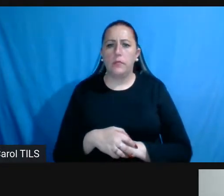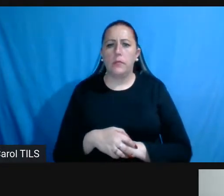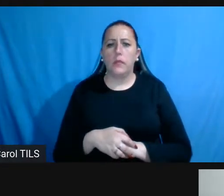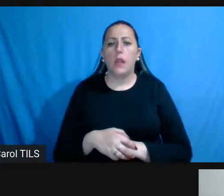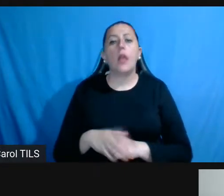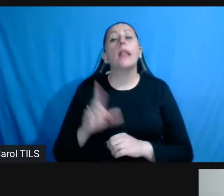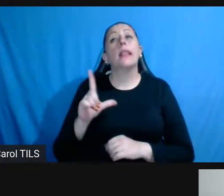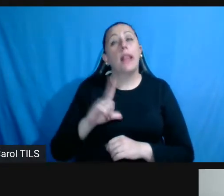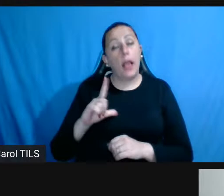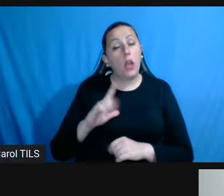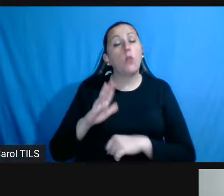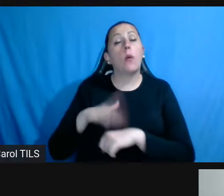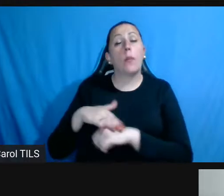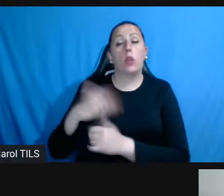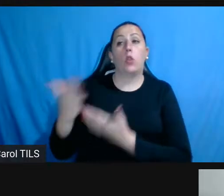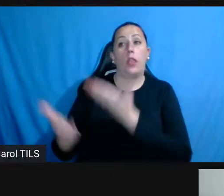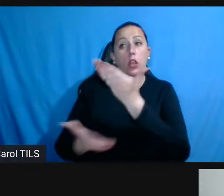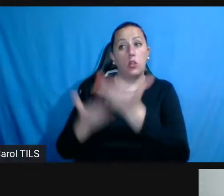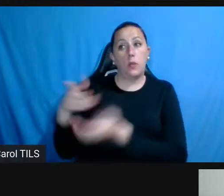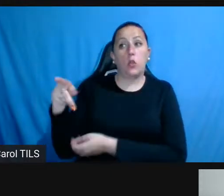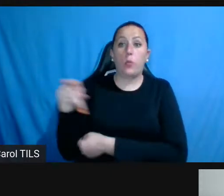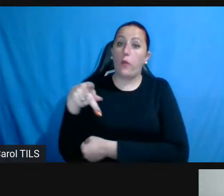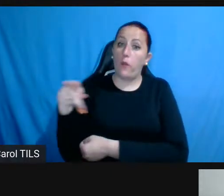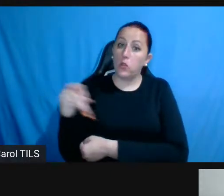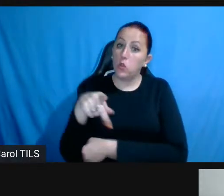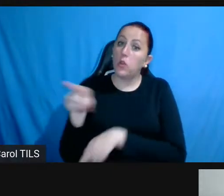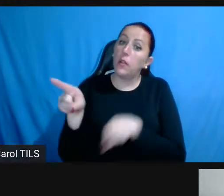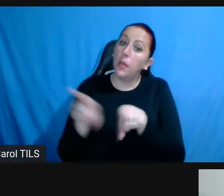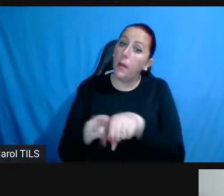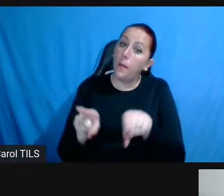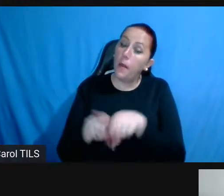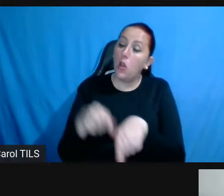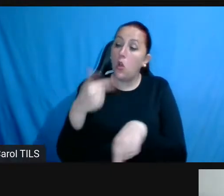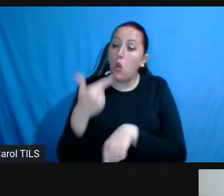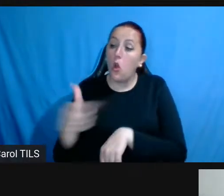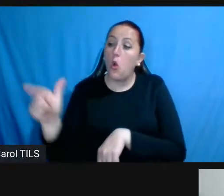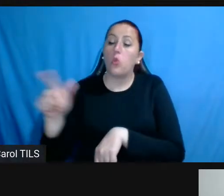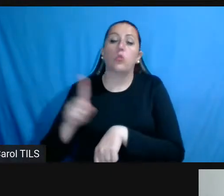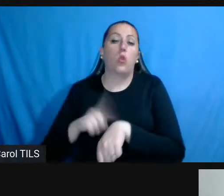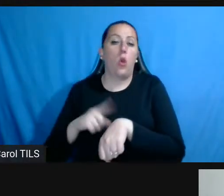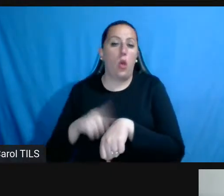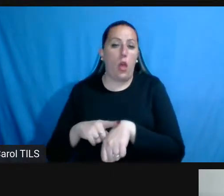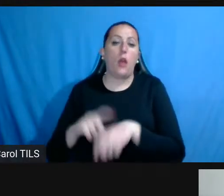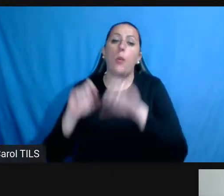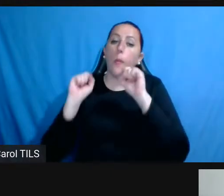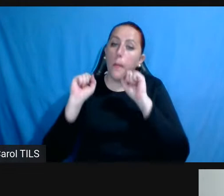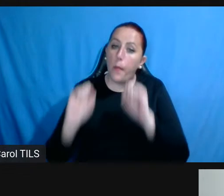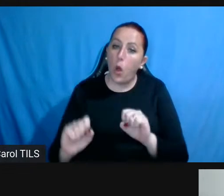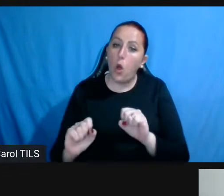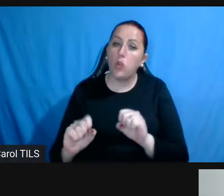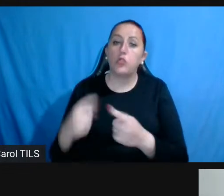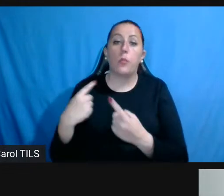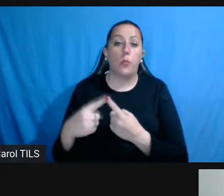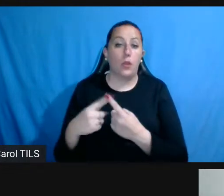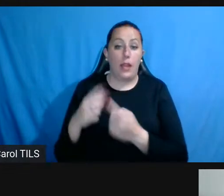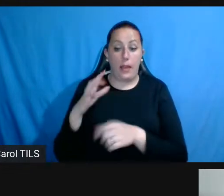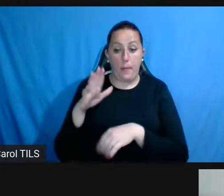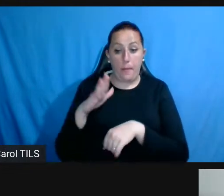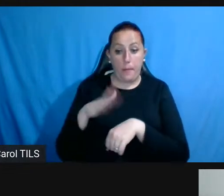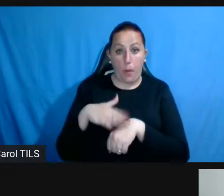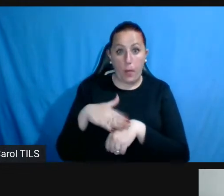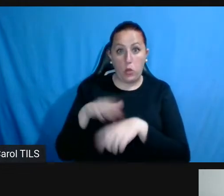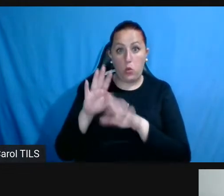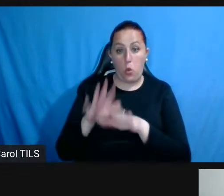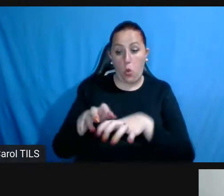docente tem esse momento de atendimento, então, em outro horário é possível. Sem problemas, no cenário remoto,